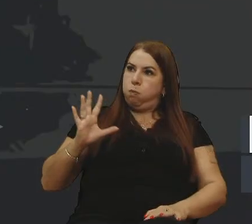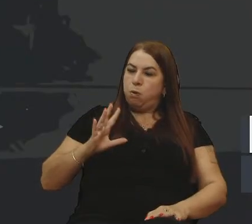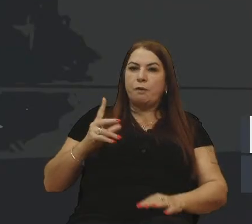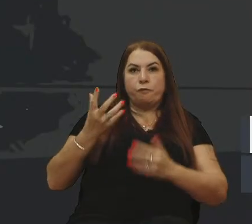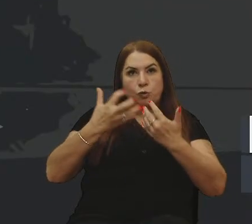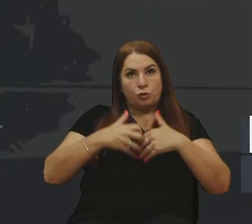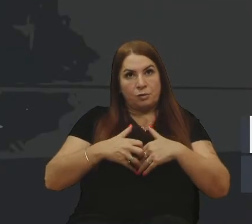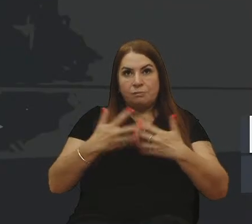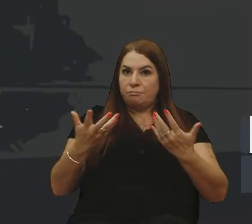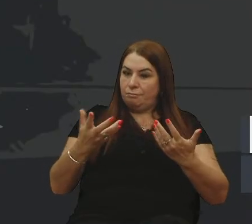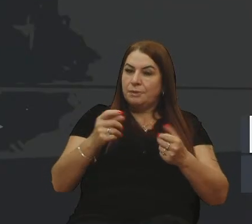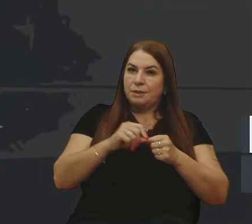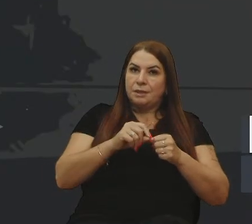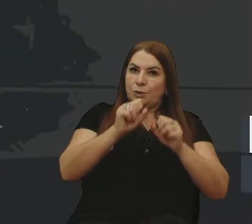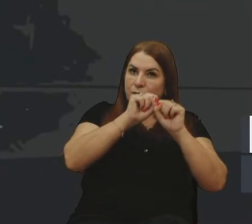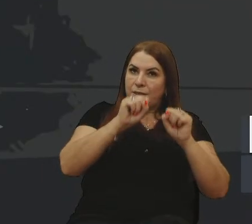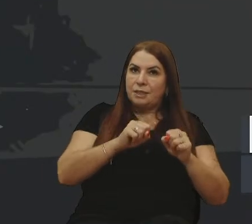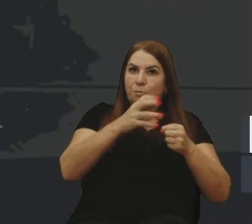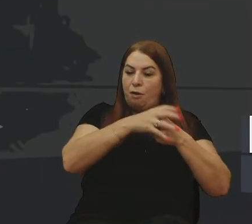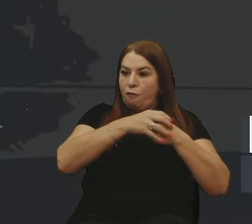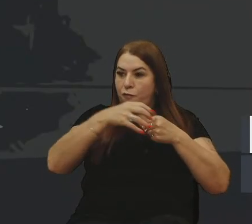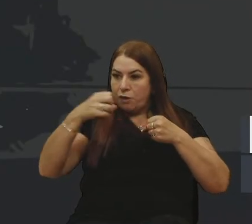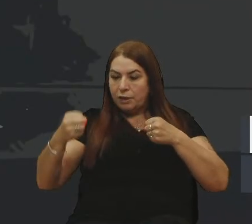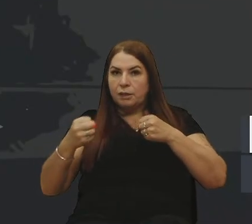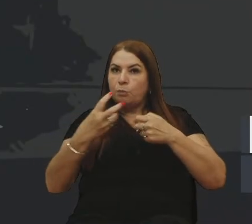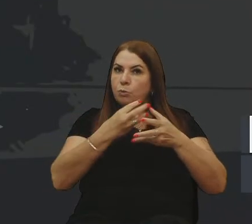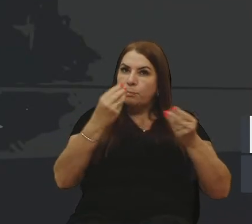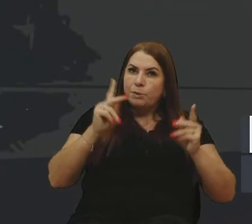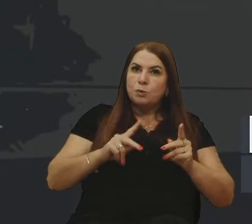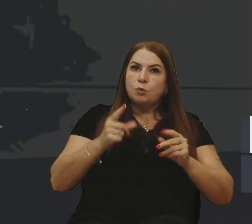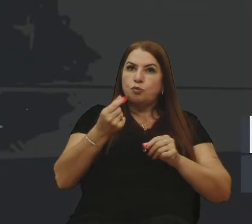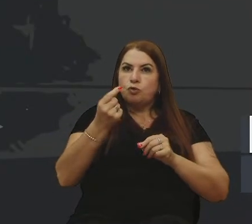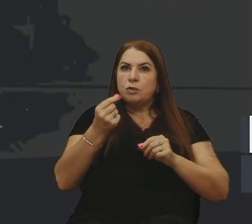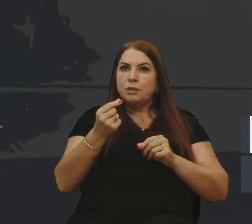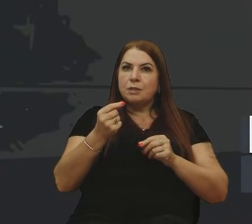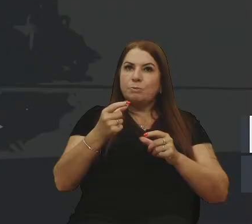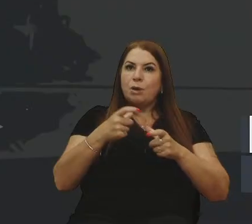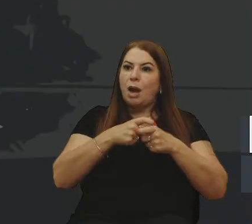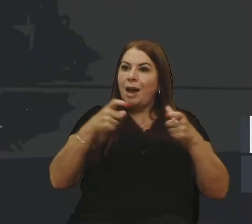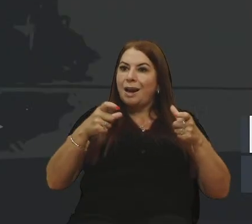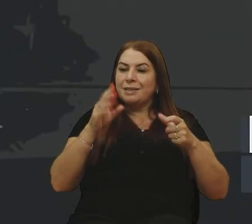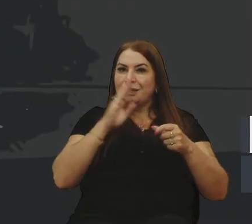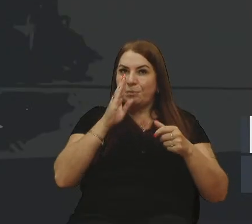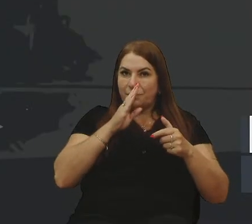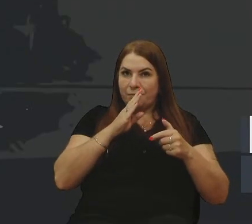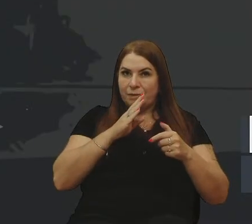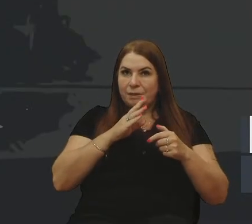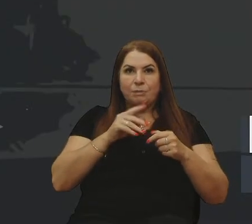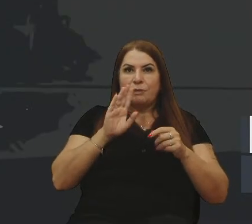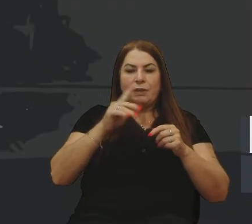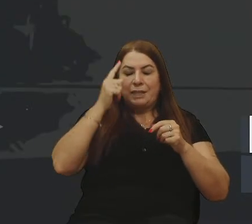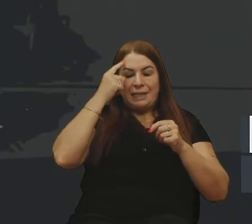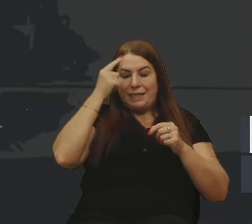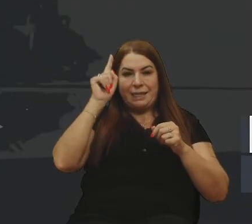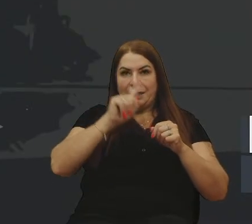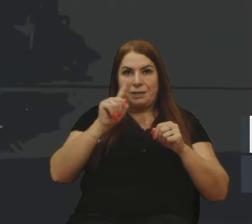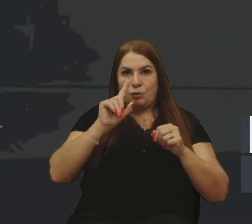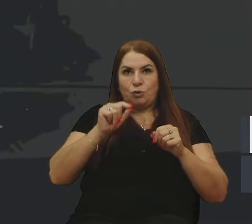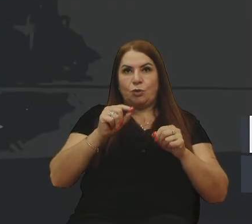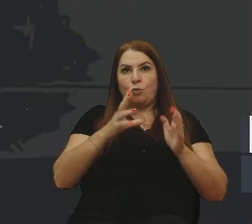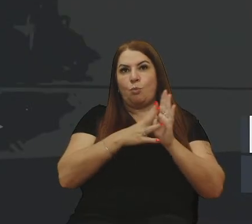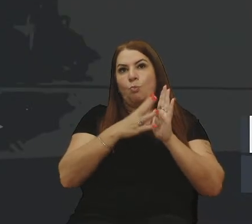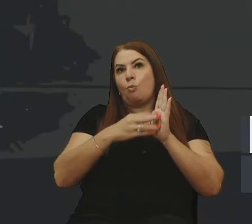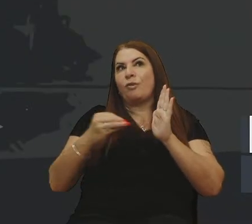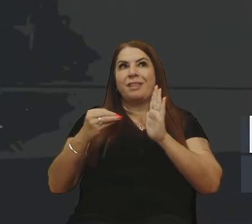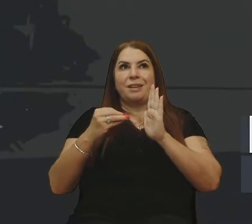quê? Cara, sistema de franquia, vem várias pessoas com o dinheiro e a gente cresce rapidamente. Mas não fiquem com a ideia de que só o modelo de franquia